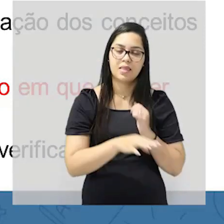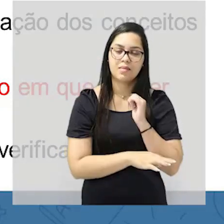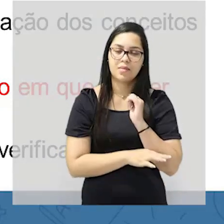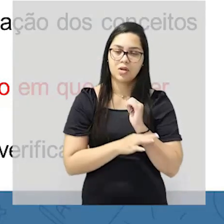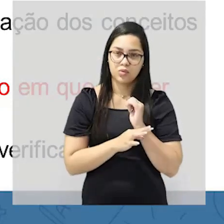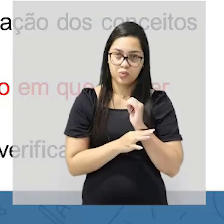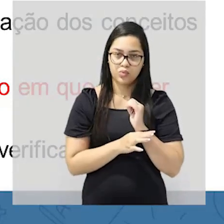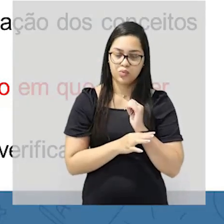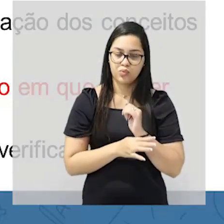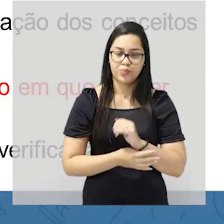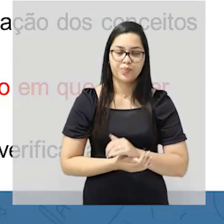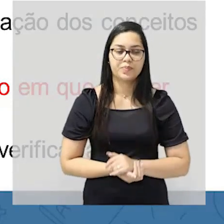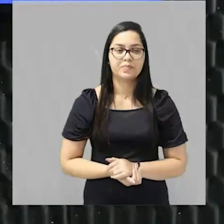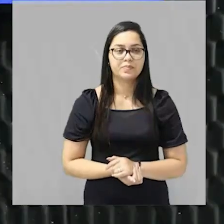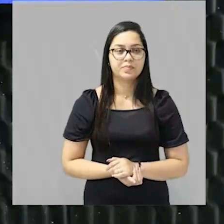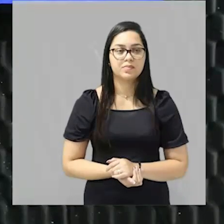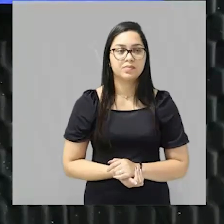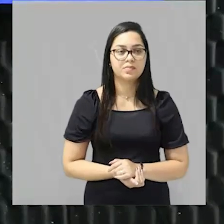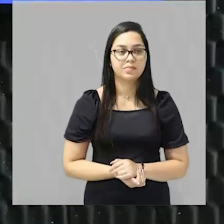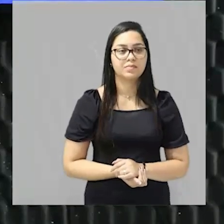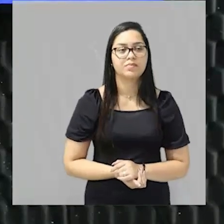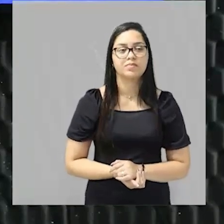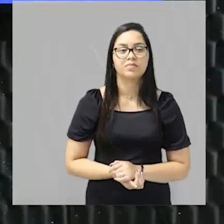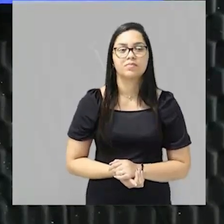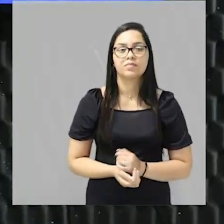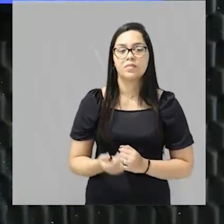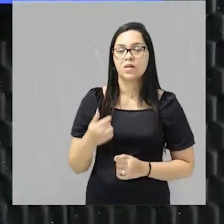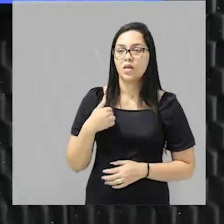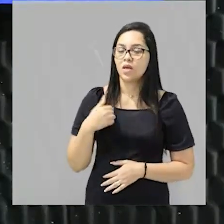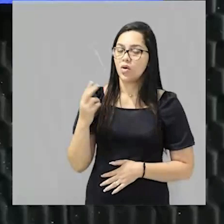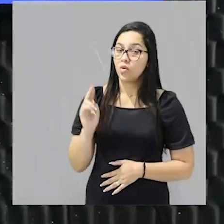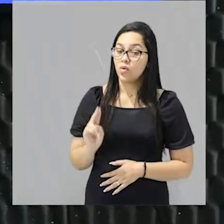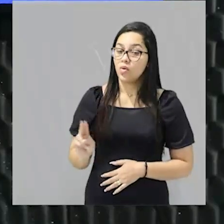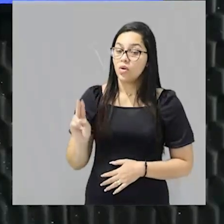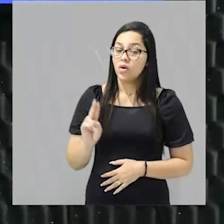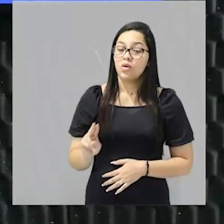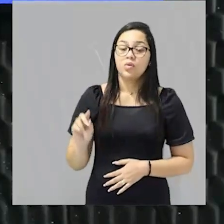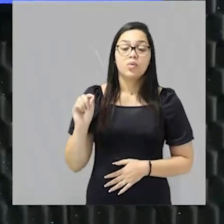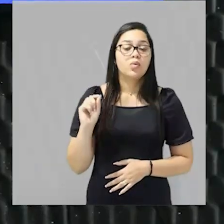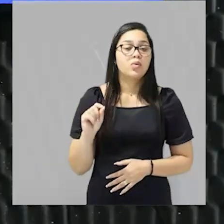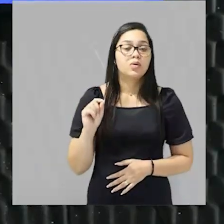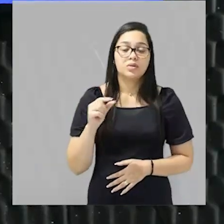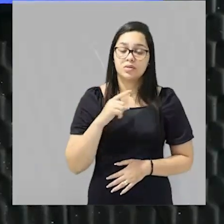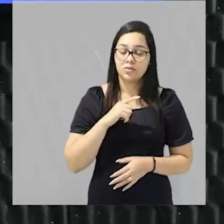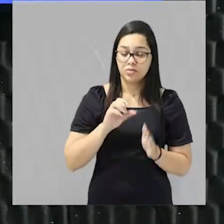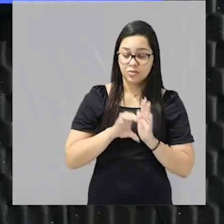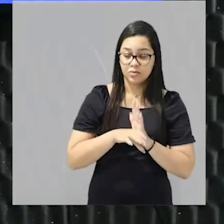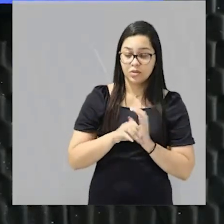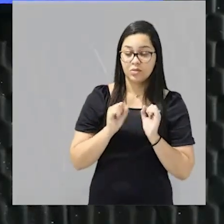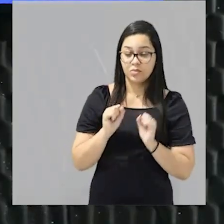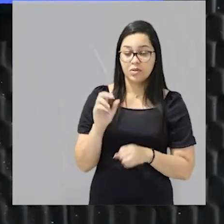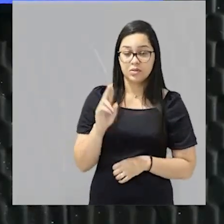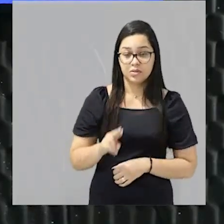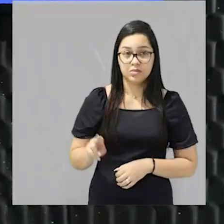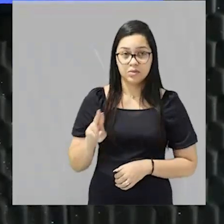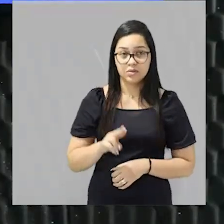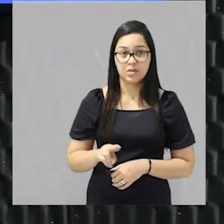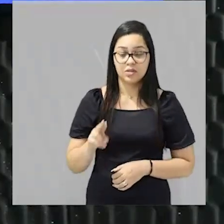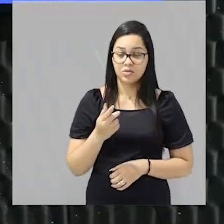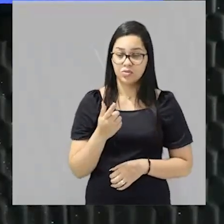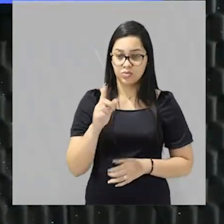ficar constante durante o tempo em que estiver fervendo. Então, do ponto de vista científico, na